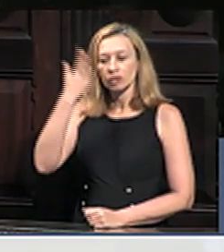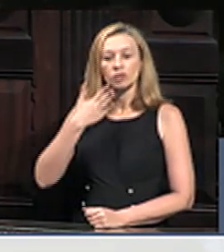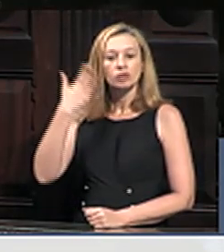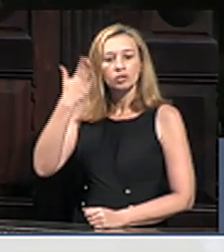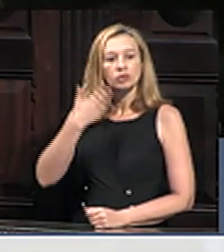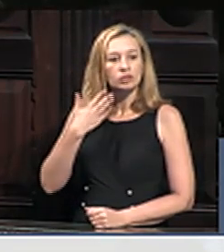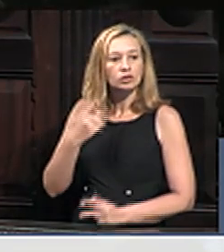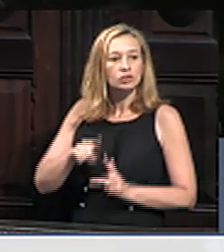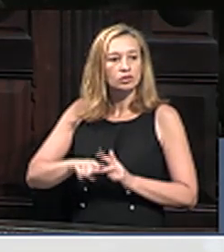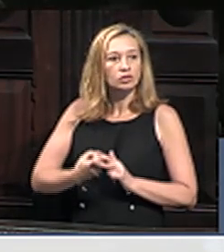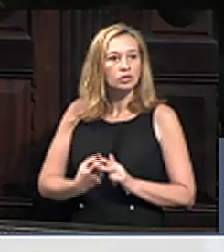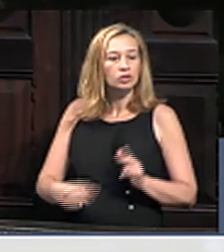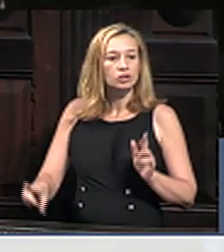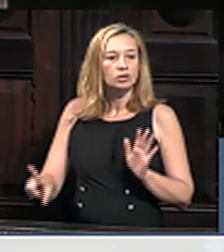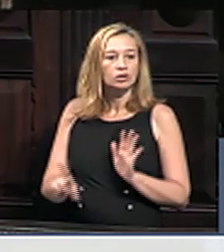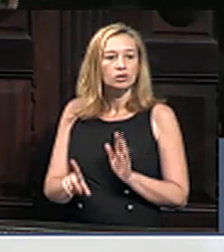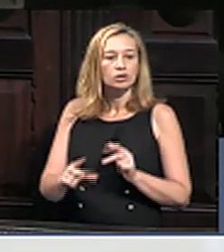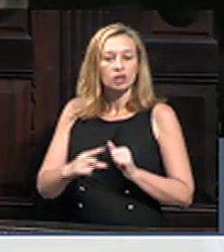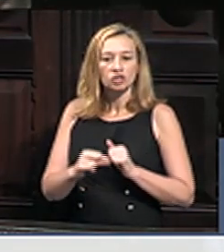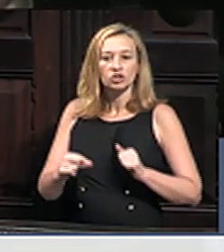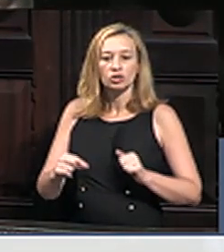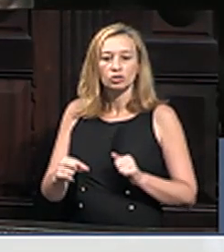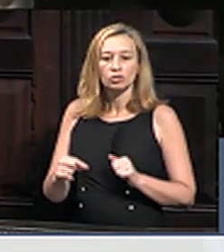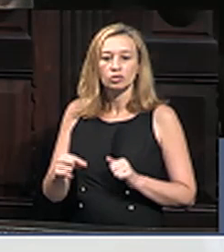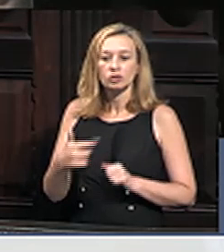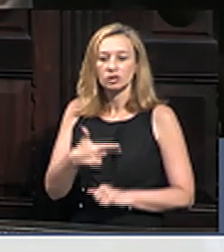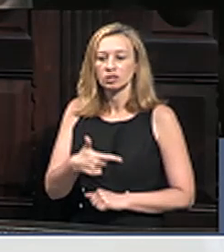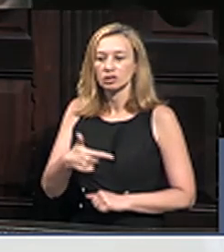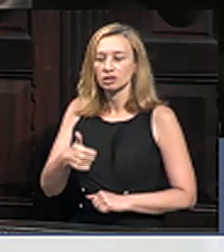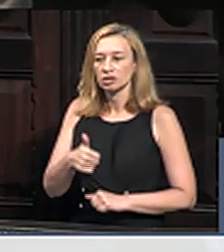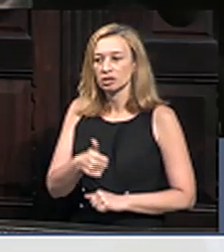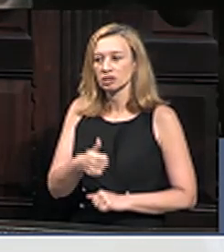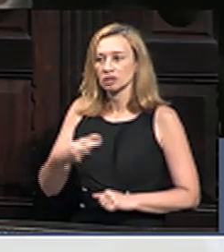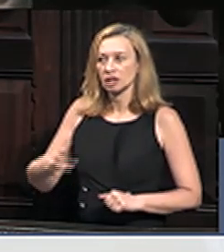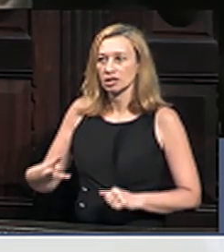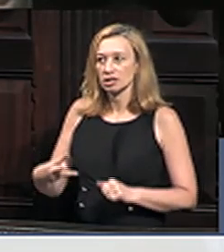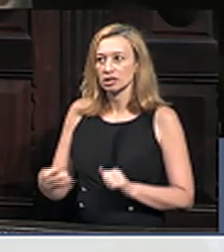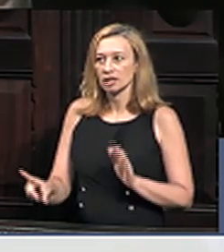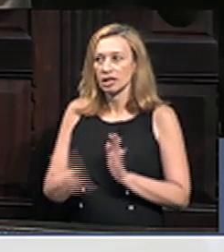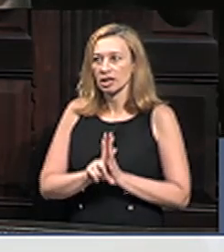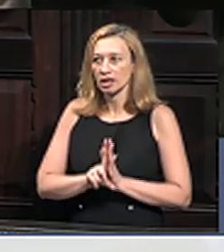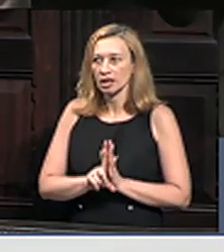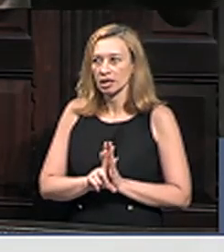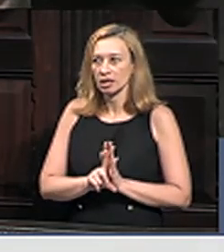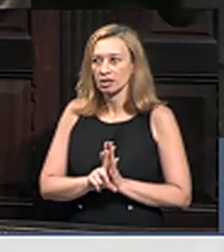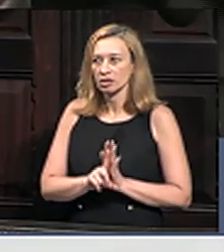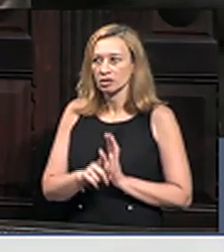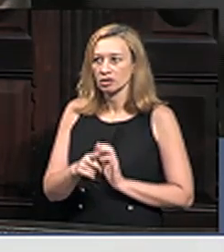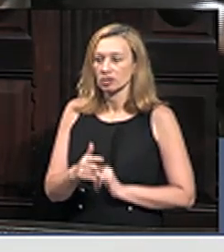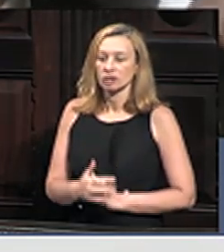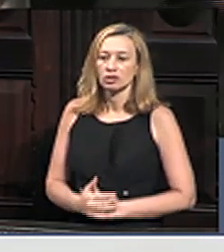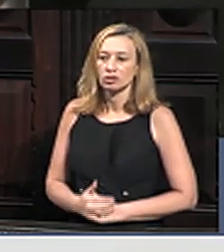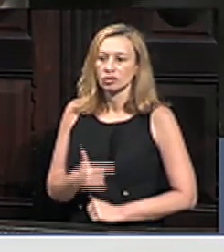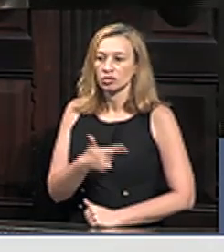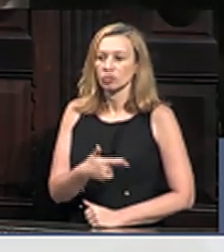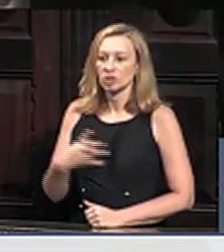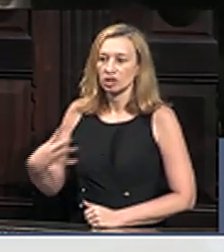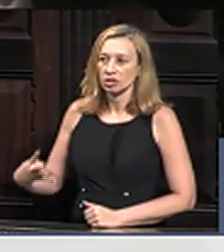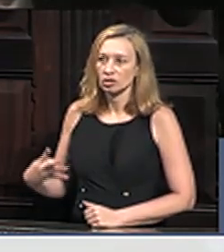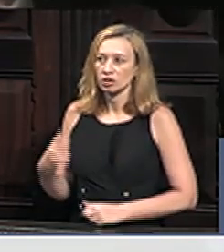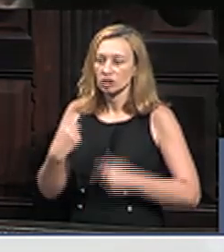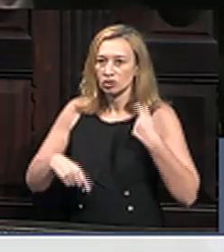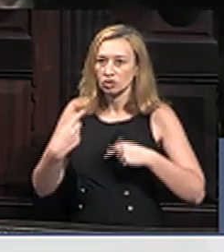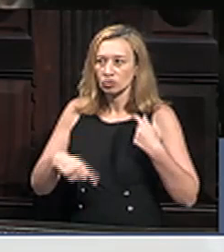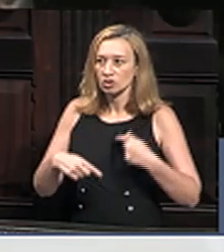sobre a alteração do artigo 13 da Lei 6835, de 30 de junho de 2014. Em discussão,